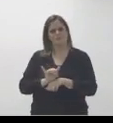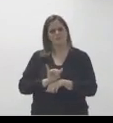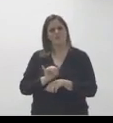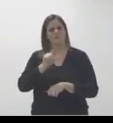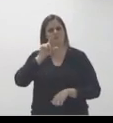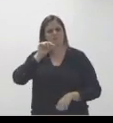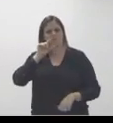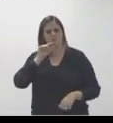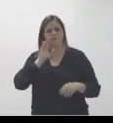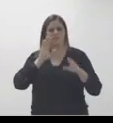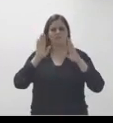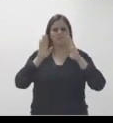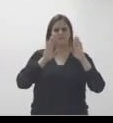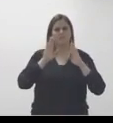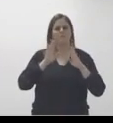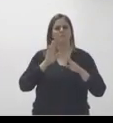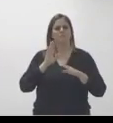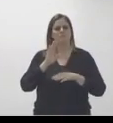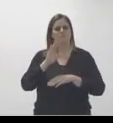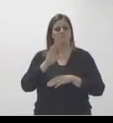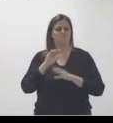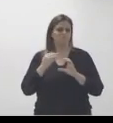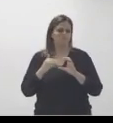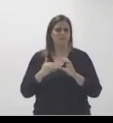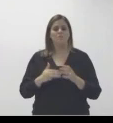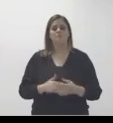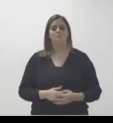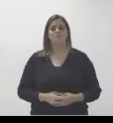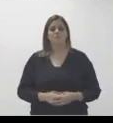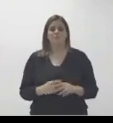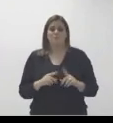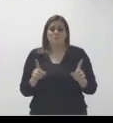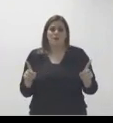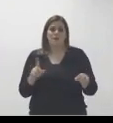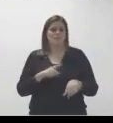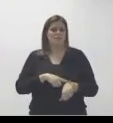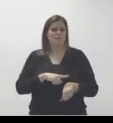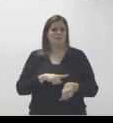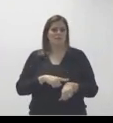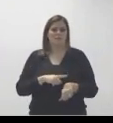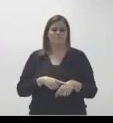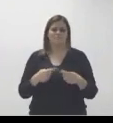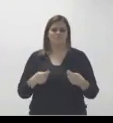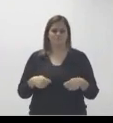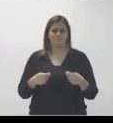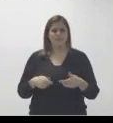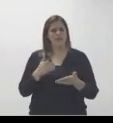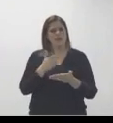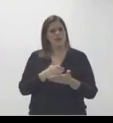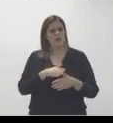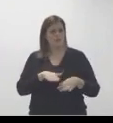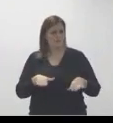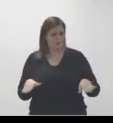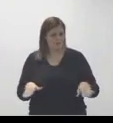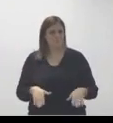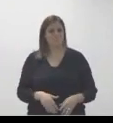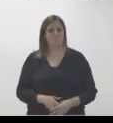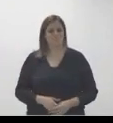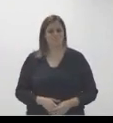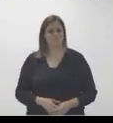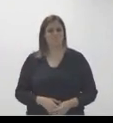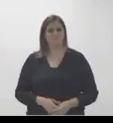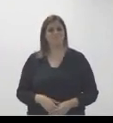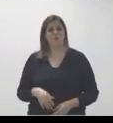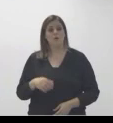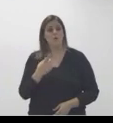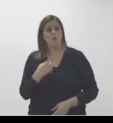e youtube enfim passar pelo adiantado da hora a gente vai ter que encerrando a nossa participação ea gente aqui uma